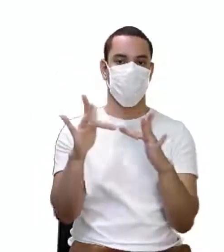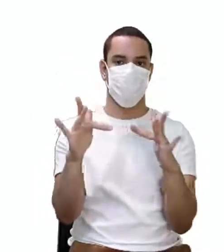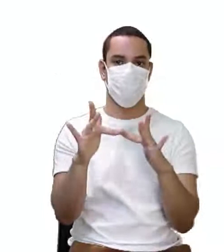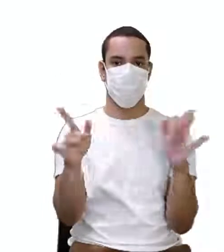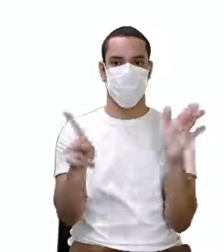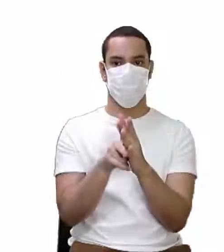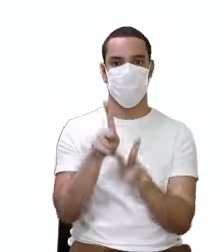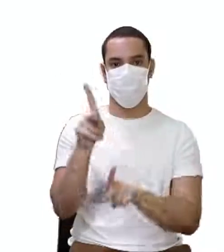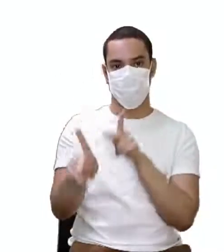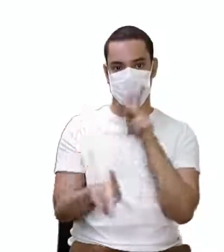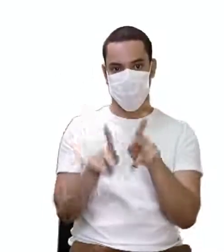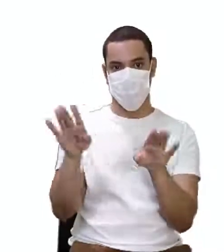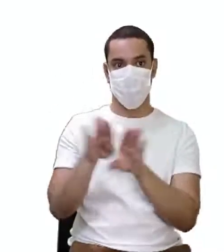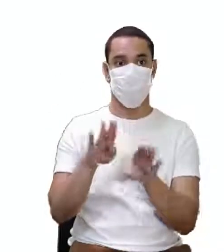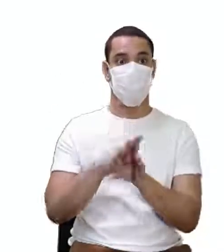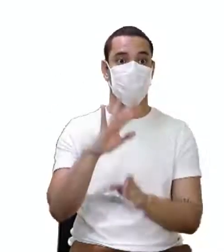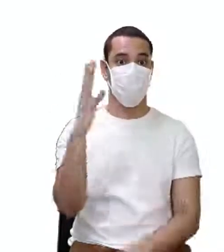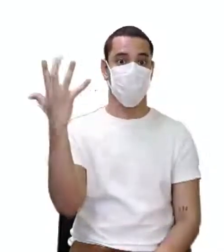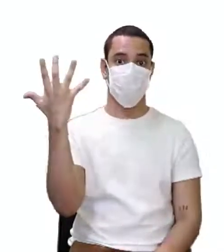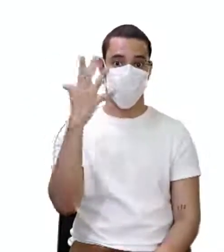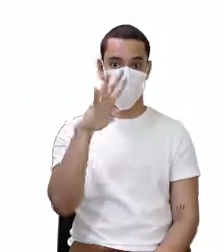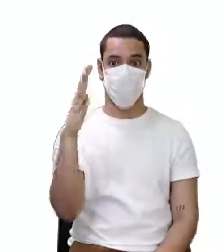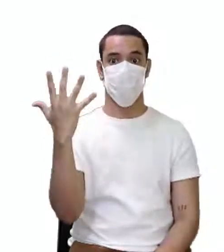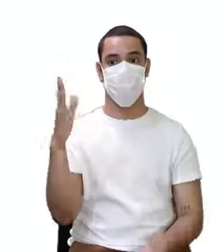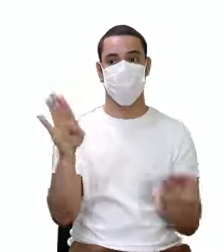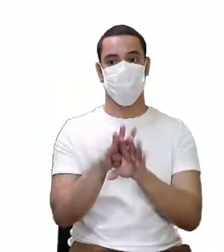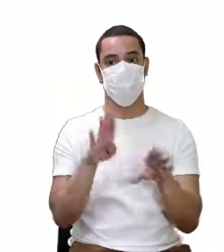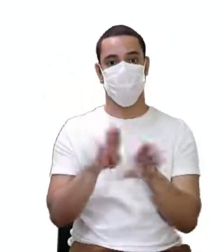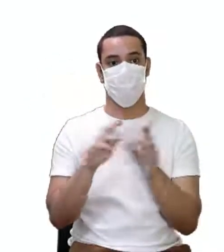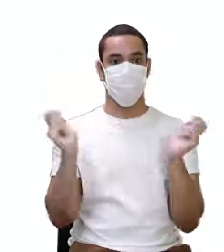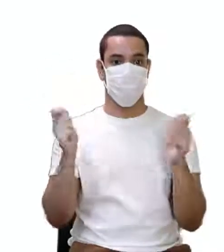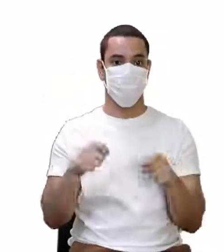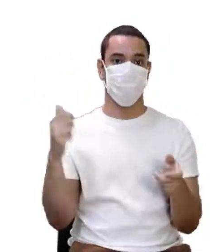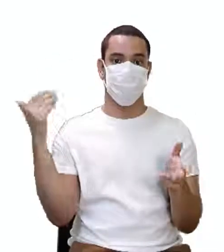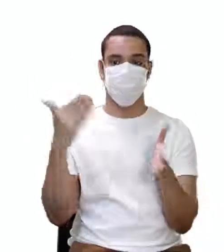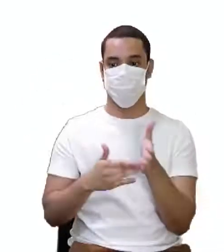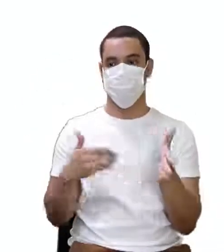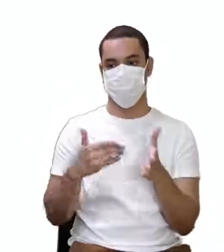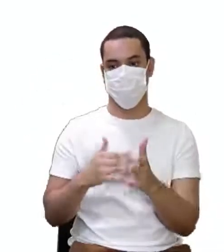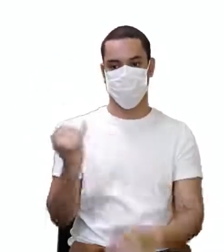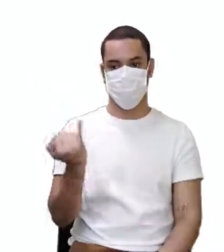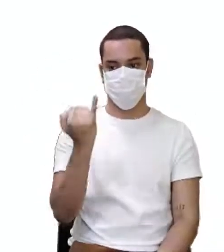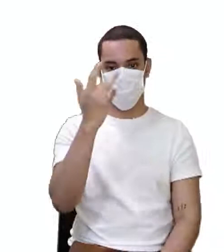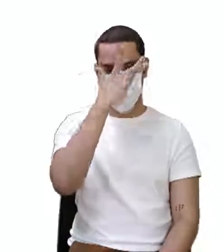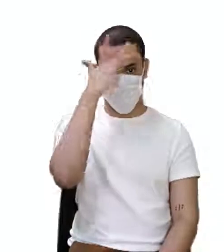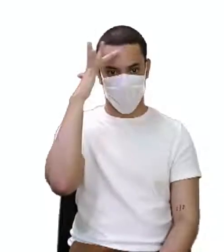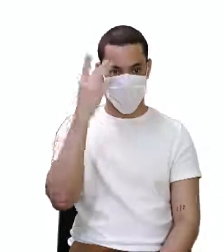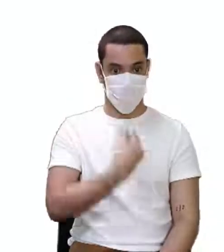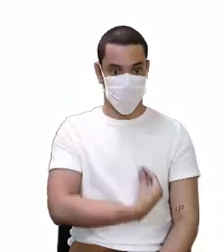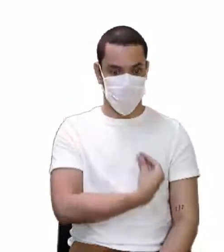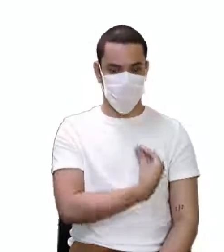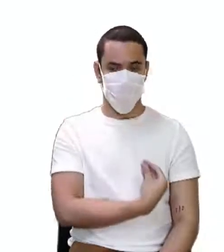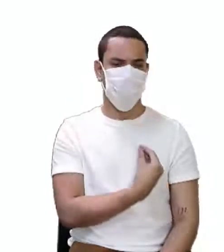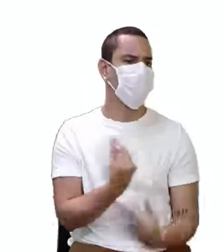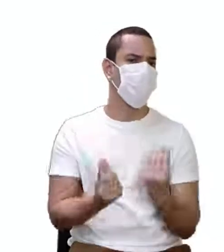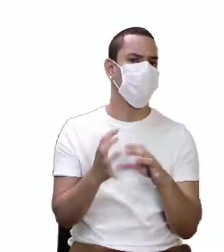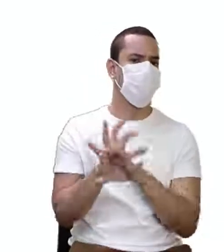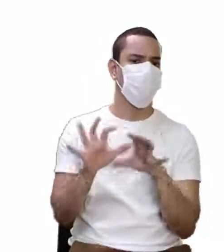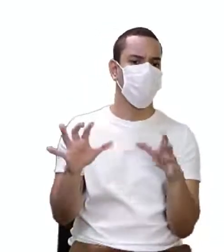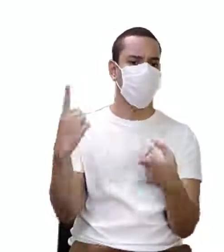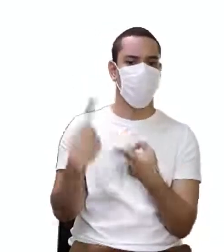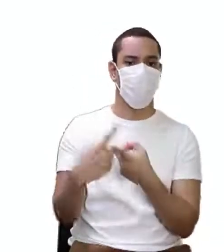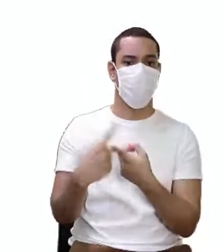As condições climatéricas também podem ser barreiras importantes para os organismos. Como assim, professor? Os